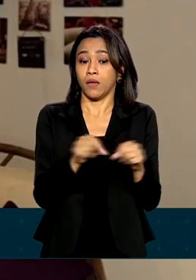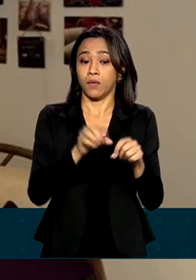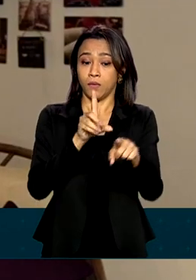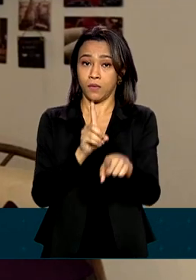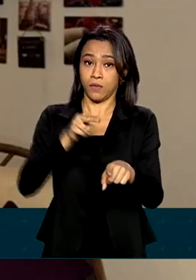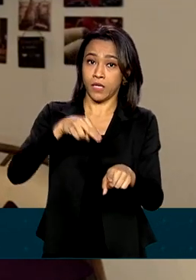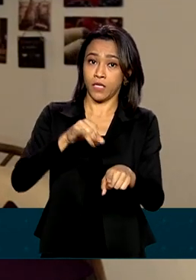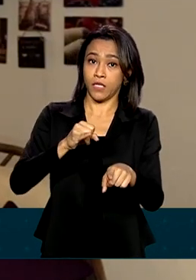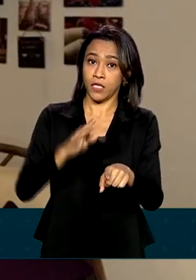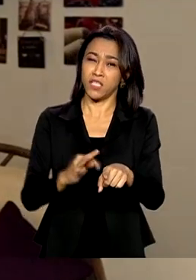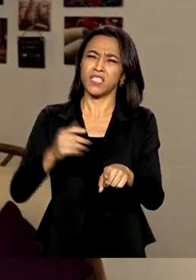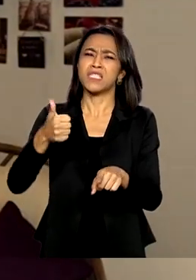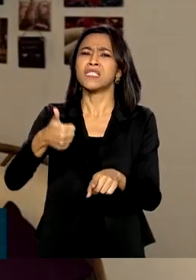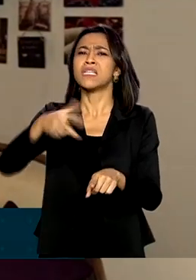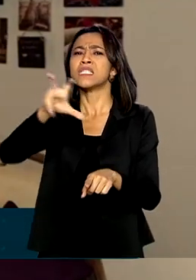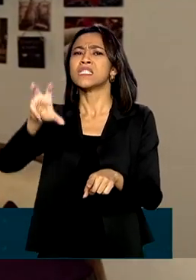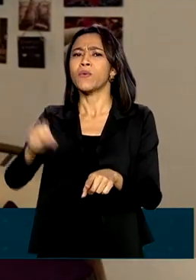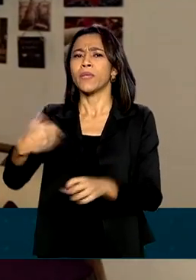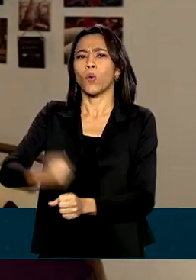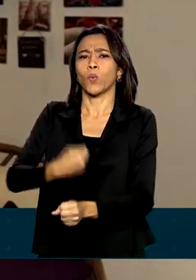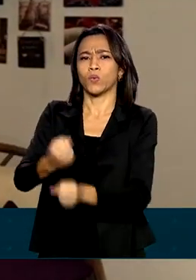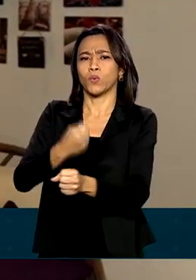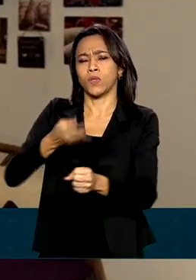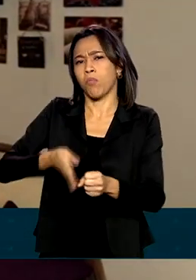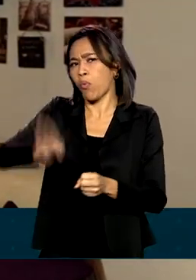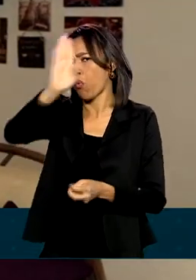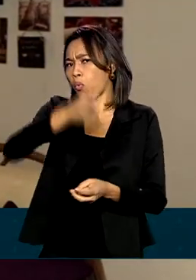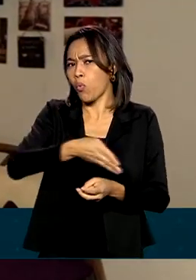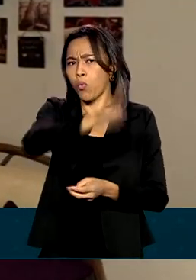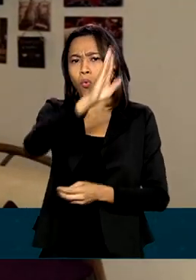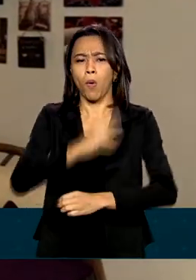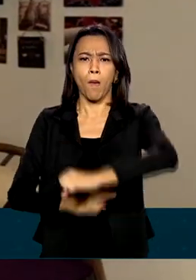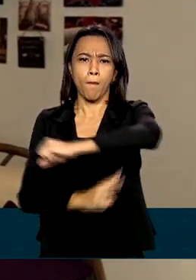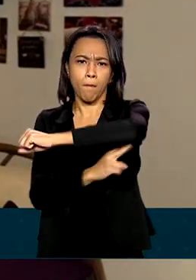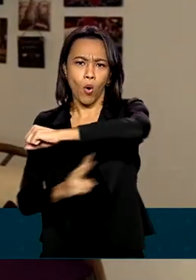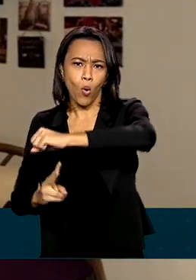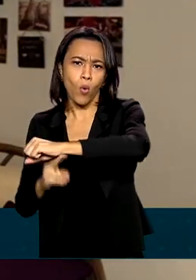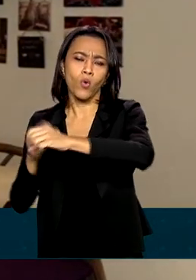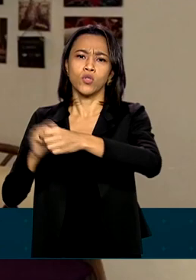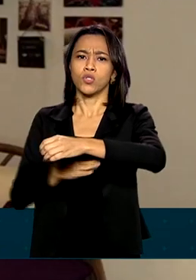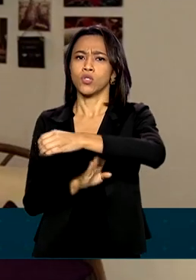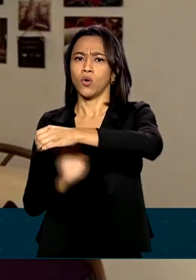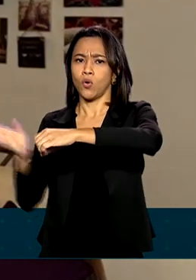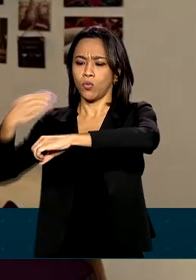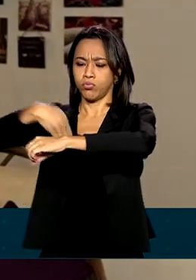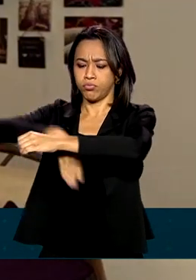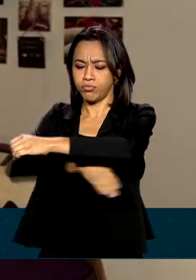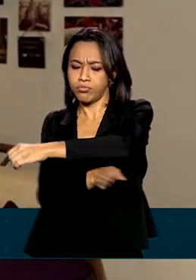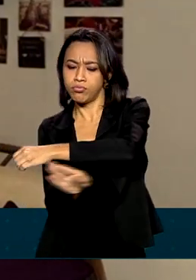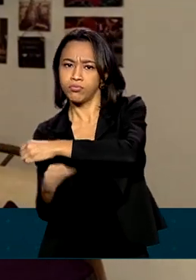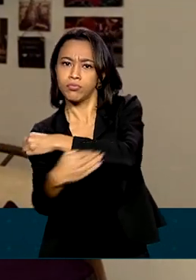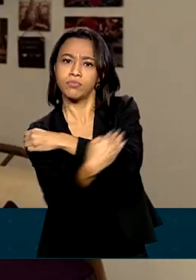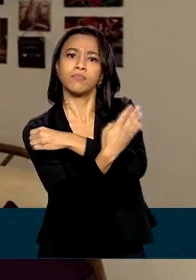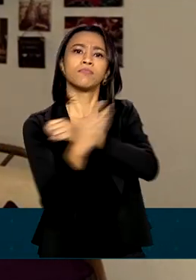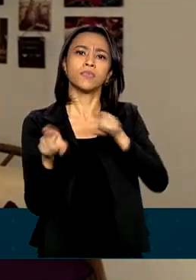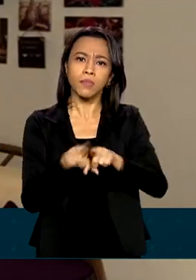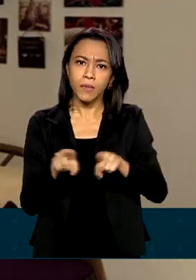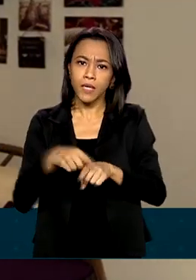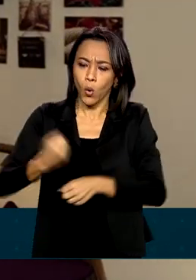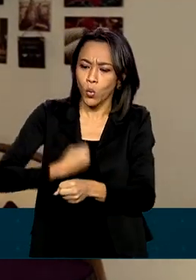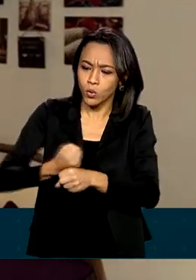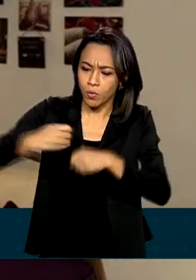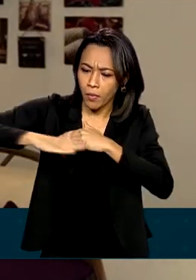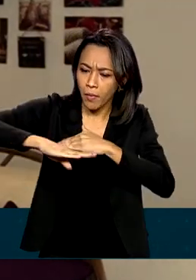construções rodoviárias, como pontes, veadutos, túneis e obras de pavimentação em cerca de